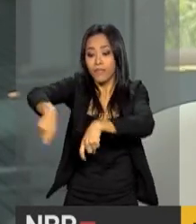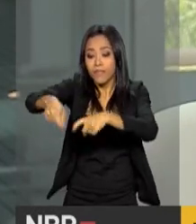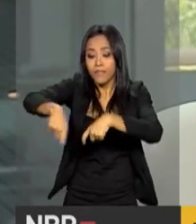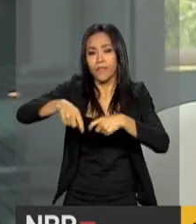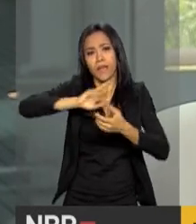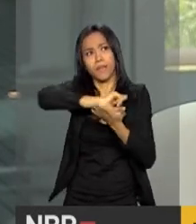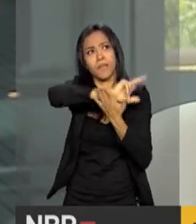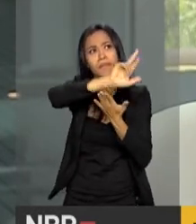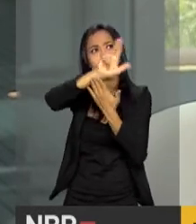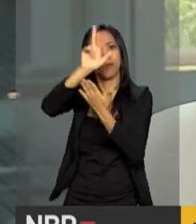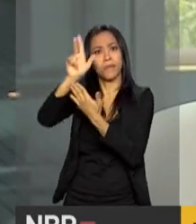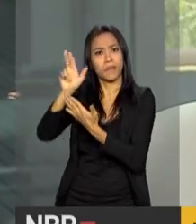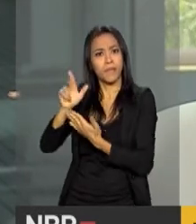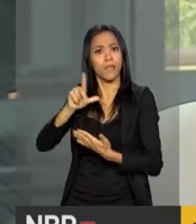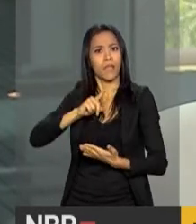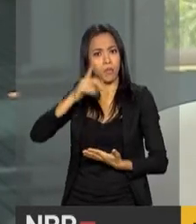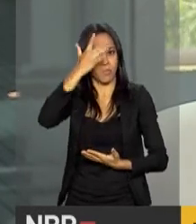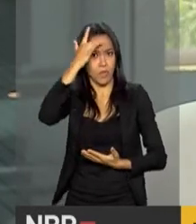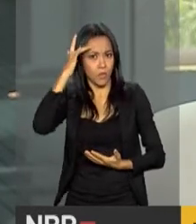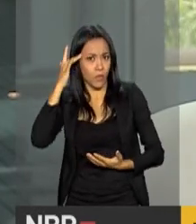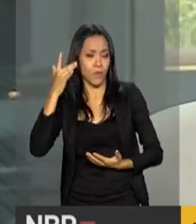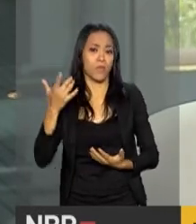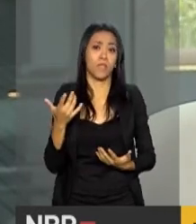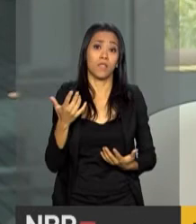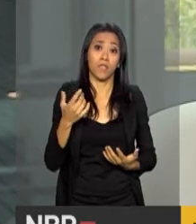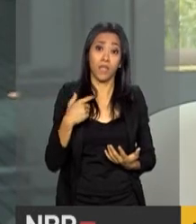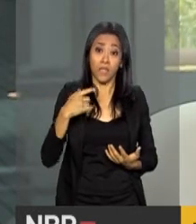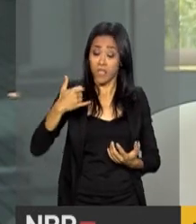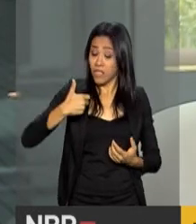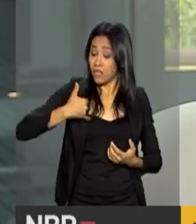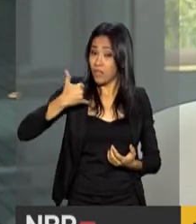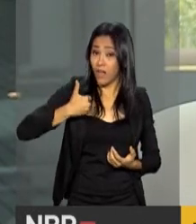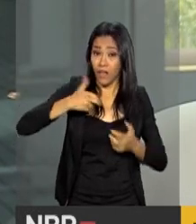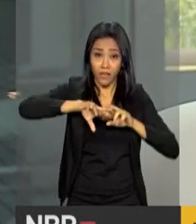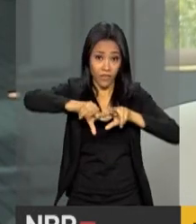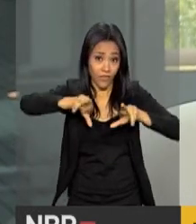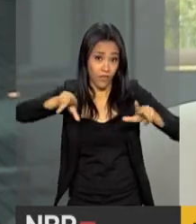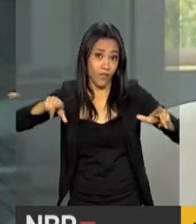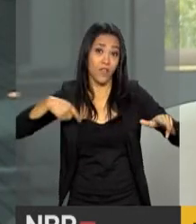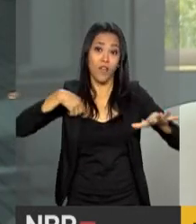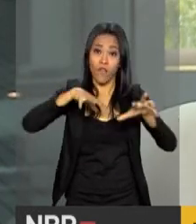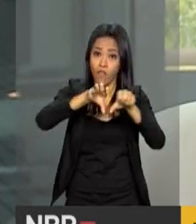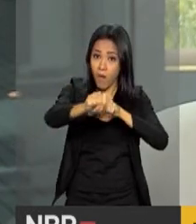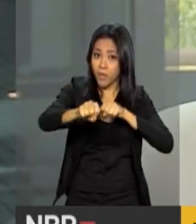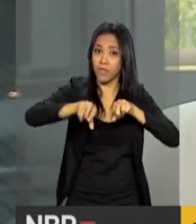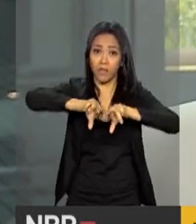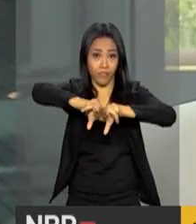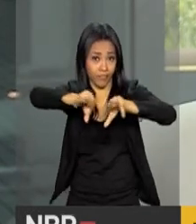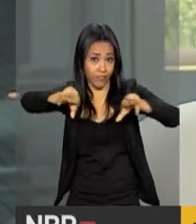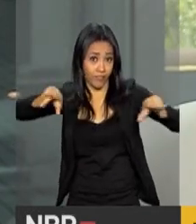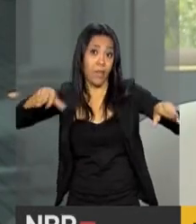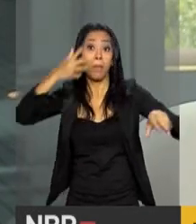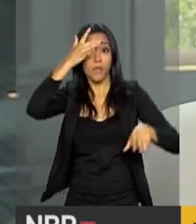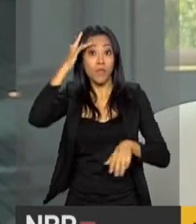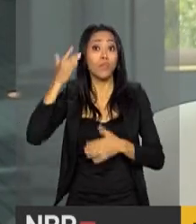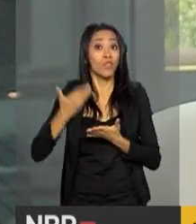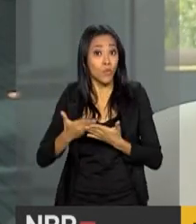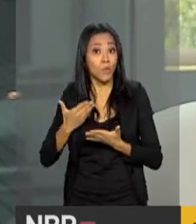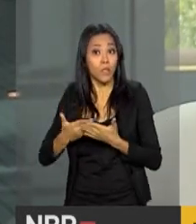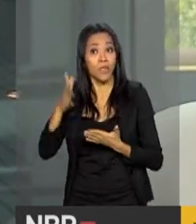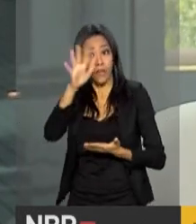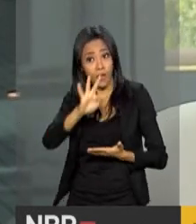diversificado nós temos pessoas com diferentes faixas etárias diferentes níveis de escolaridade pessoas cursando a faculdade uma